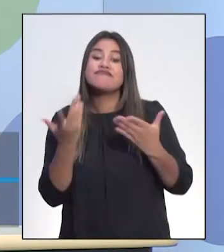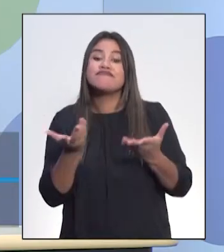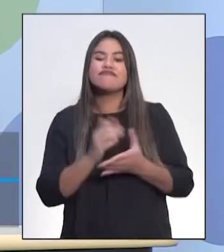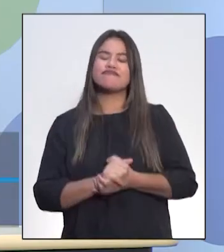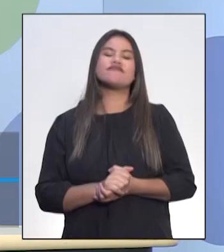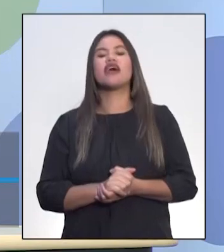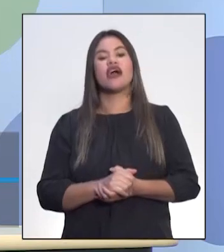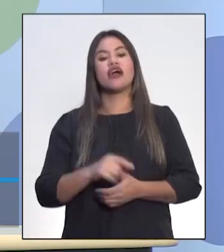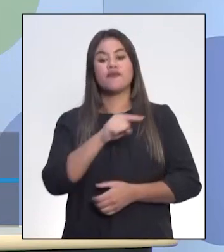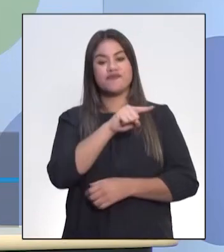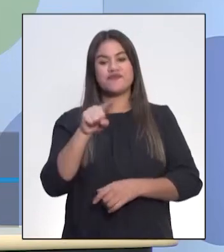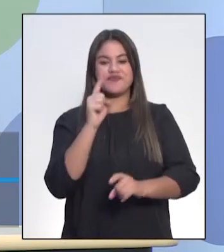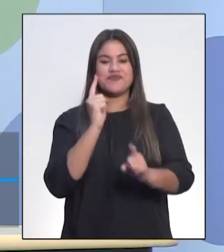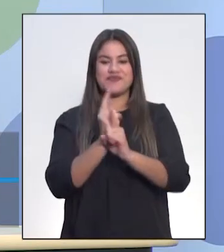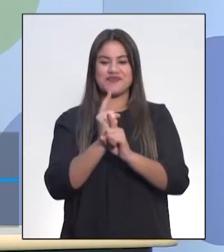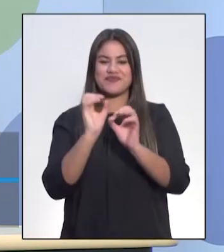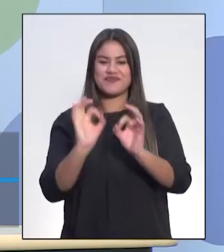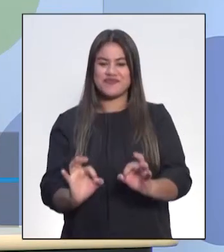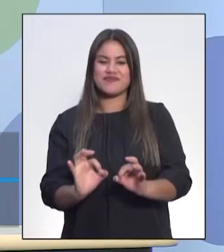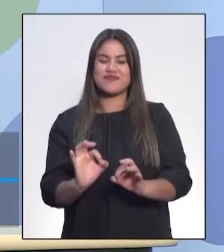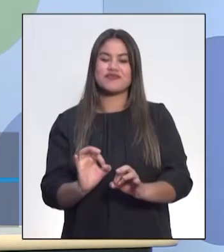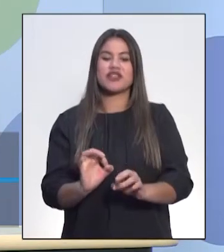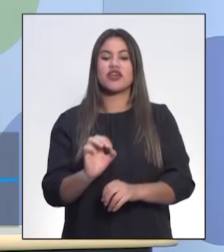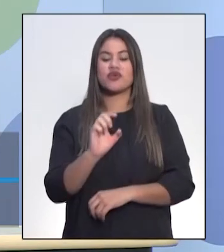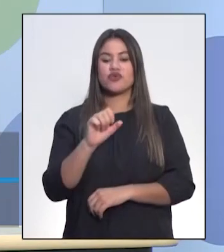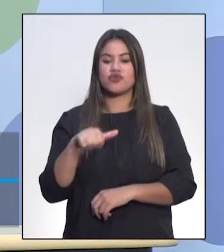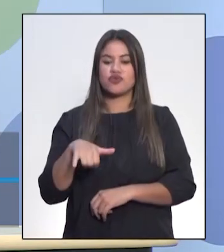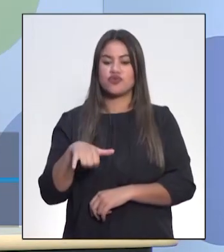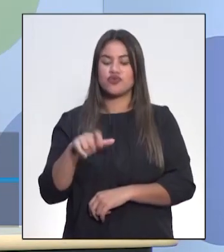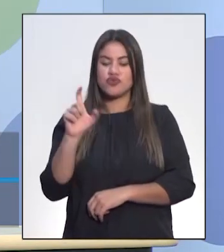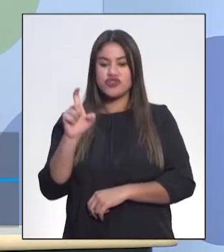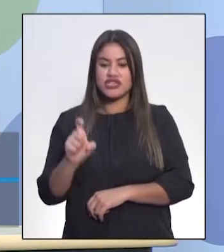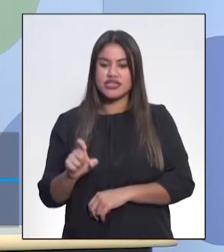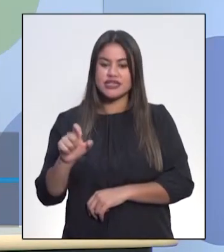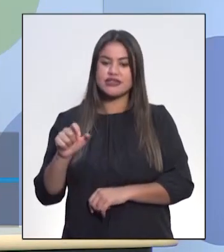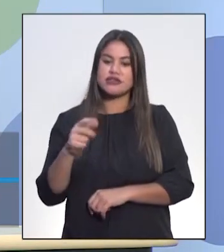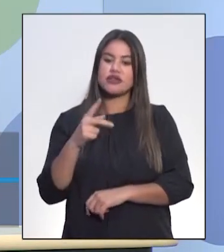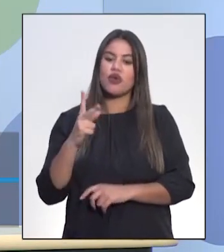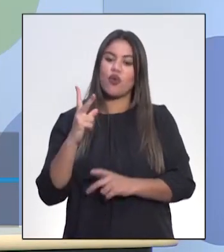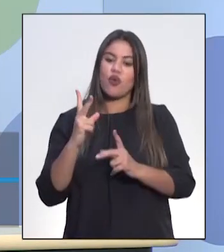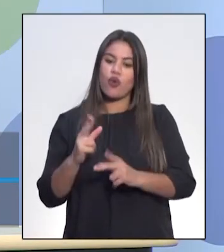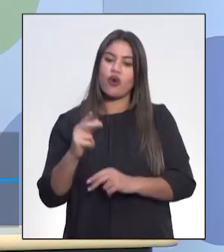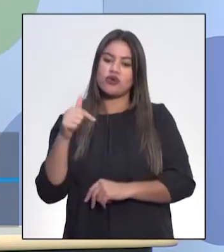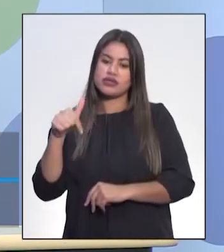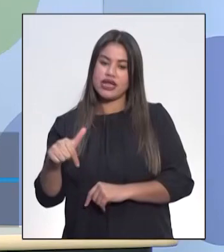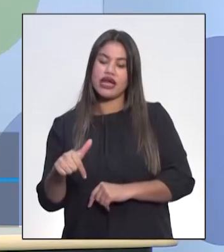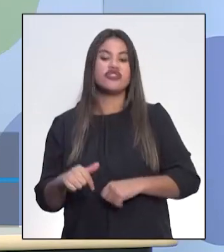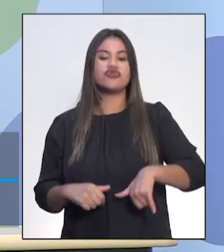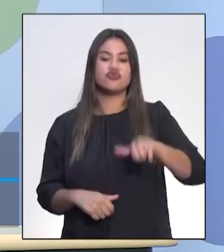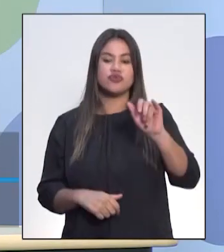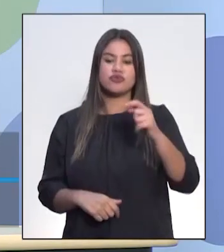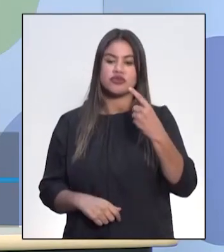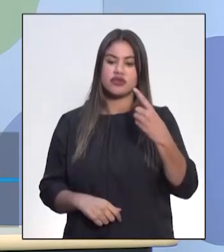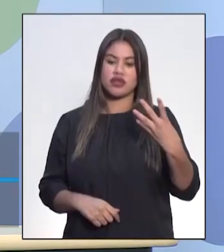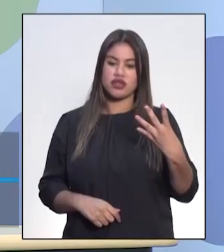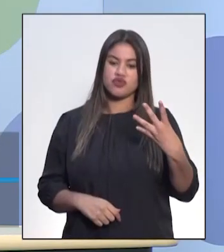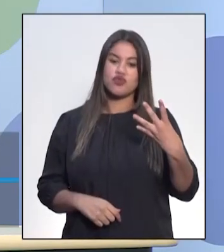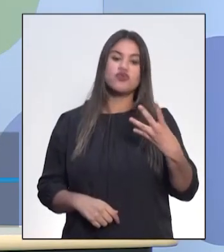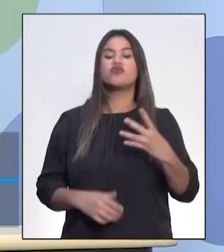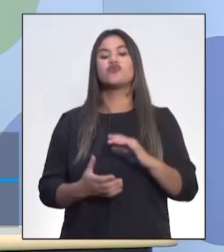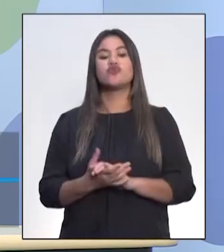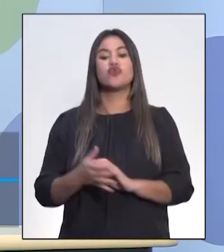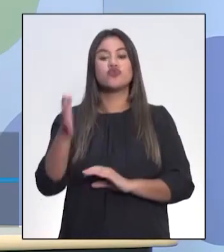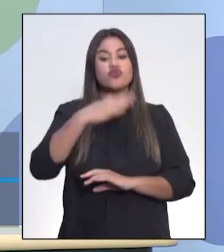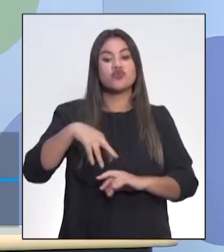nossos alunos acharam sim. O x do vértice falaram que é 7 e o valor do y é 14. Entre todos aqueles